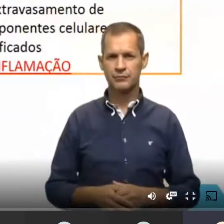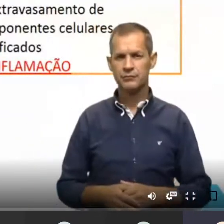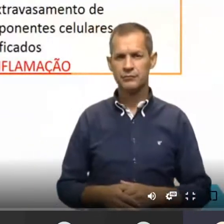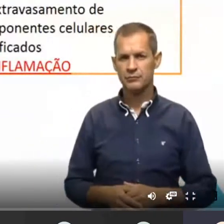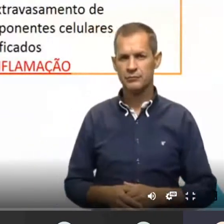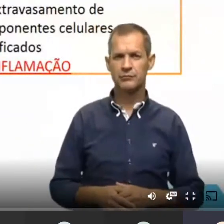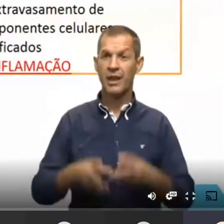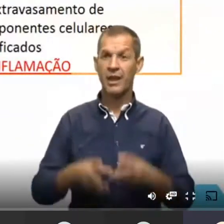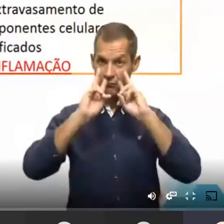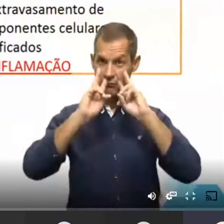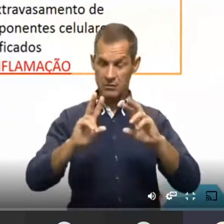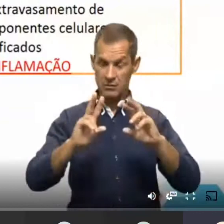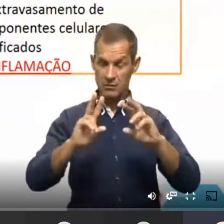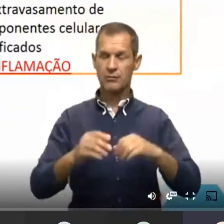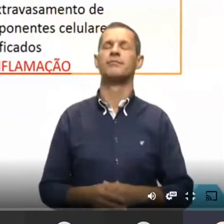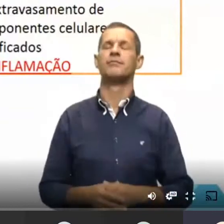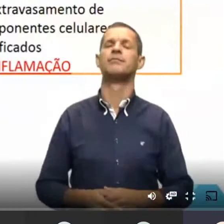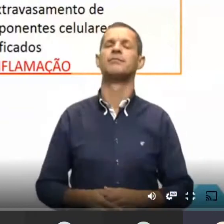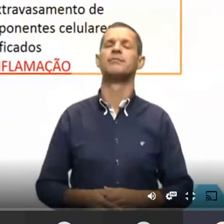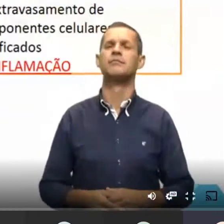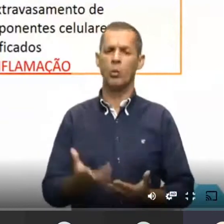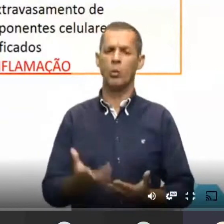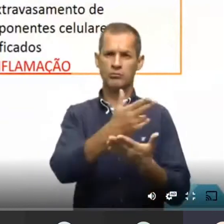aqui e aqui.